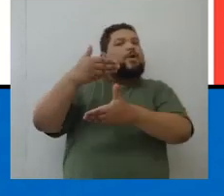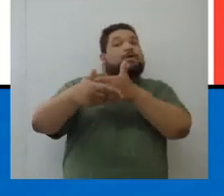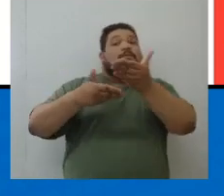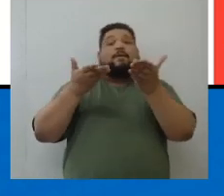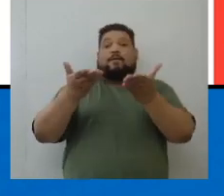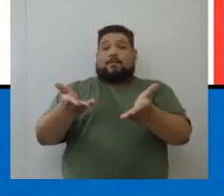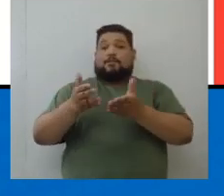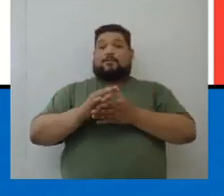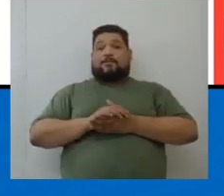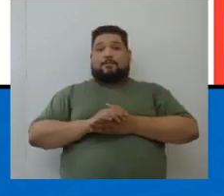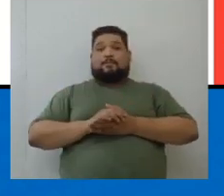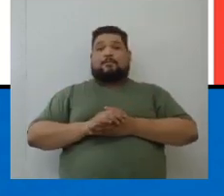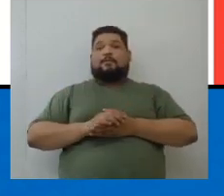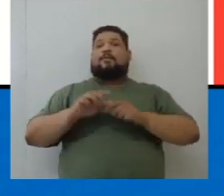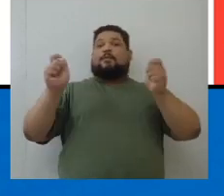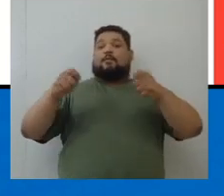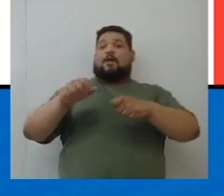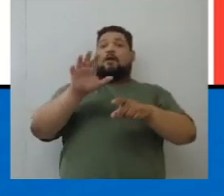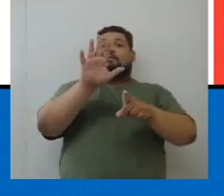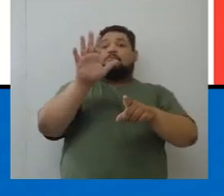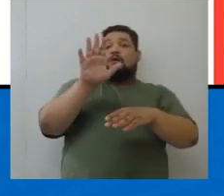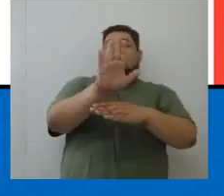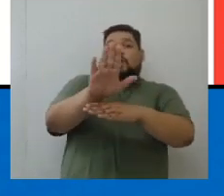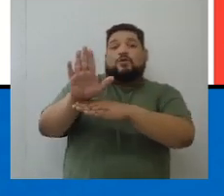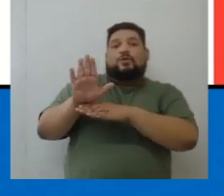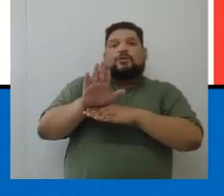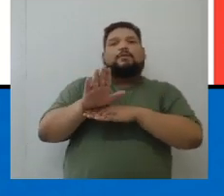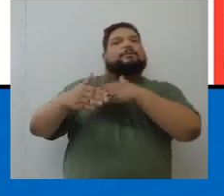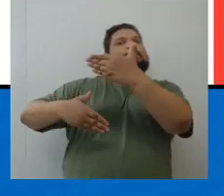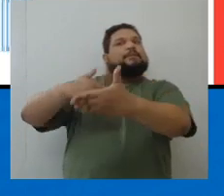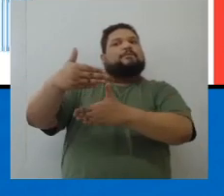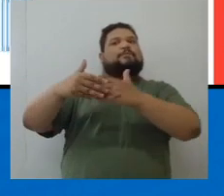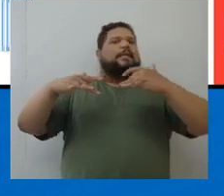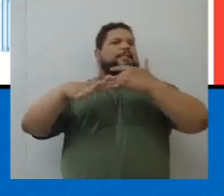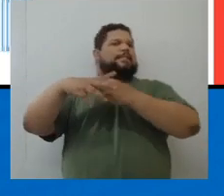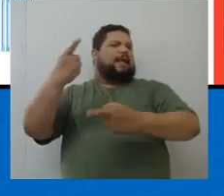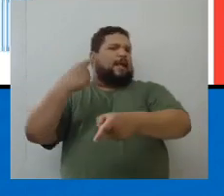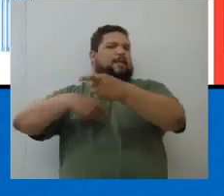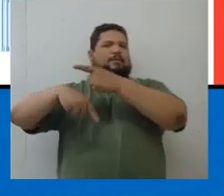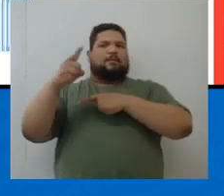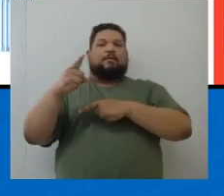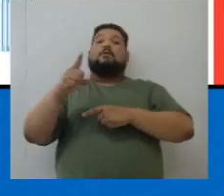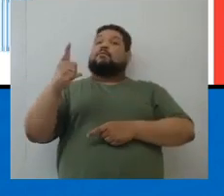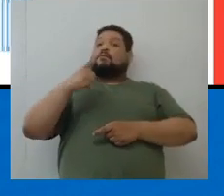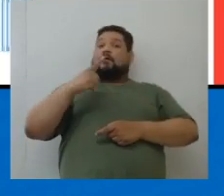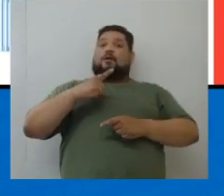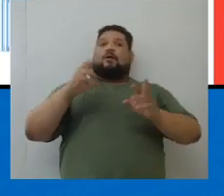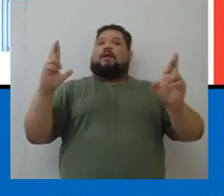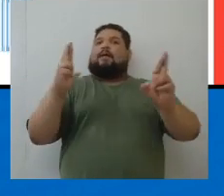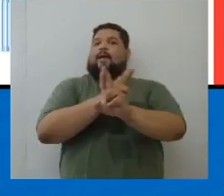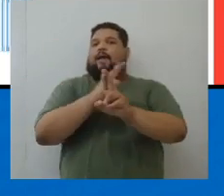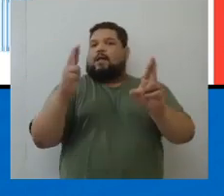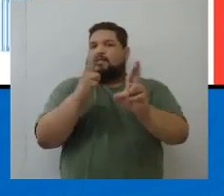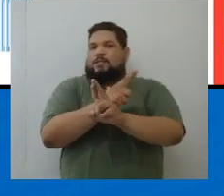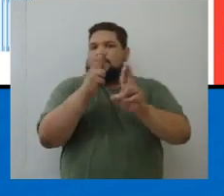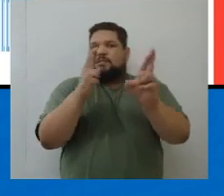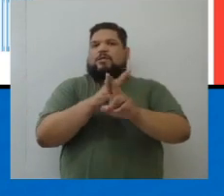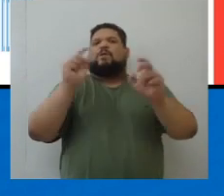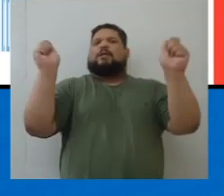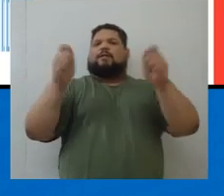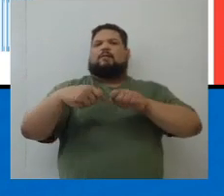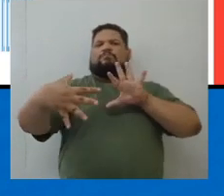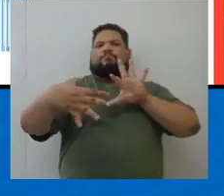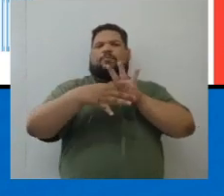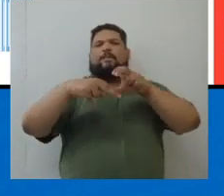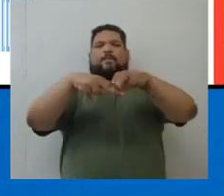tá? O que é que contribui para o desenvolvimento da urbanização. Então, a gente tem aí uma relação que pode ser estabelecida a